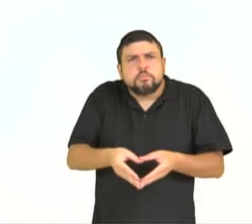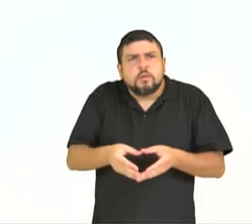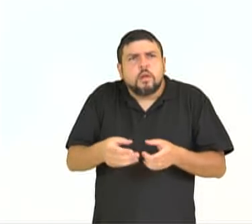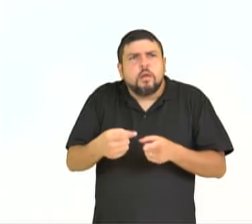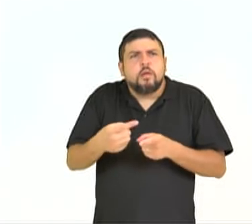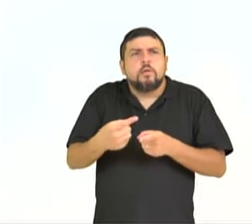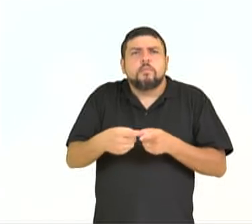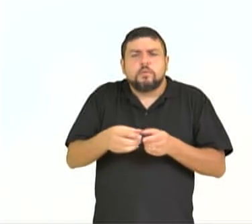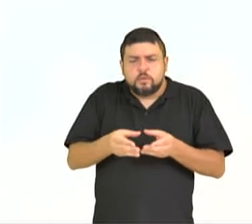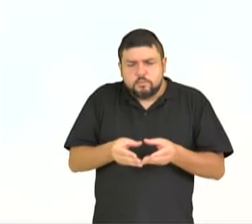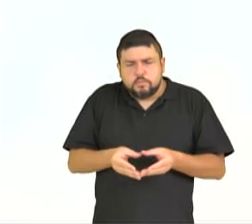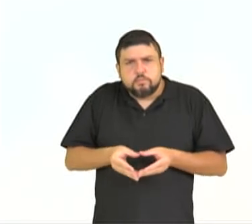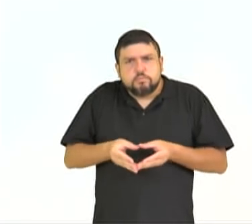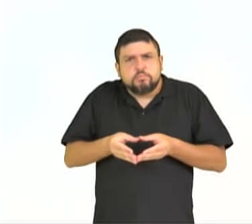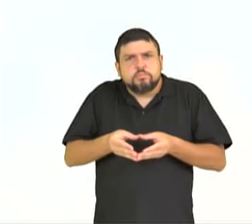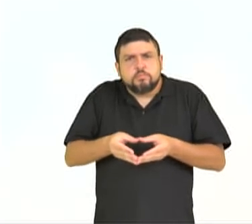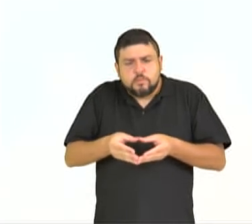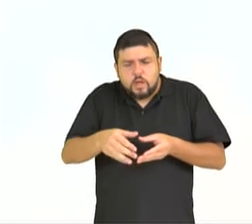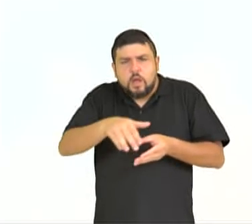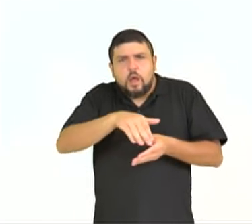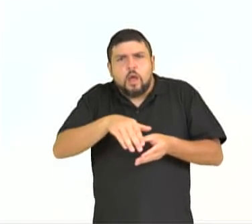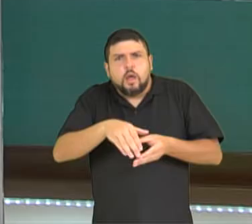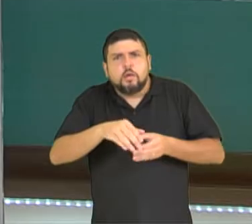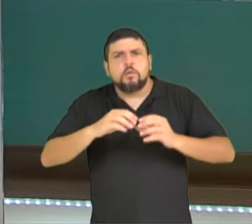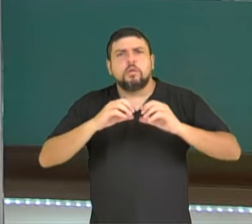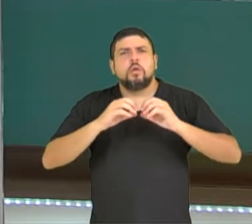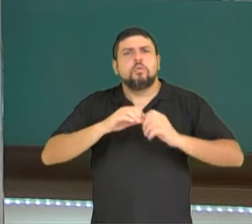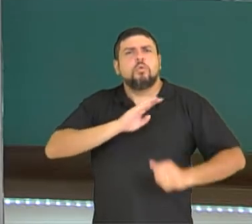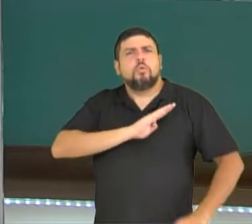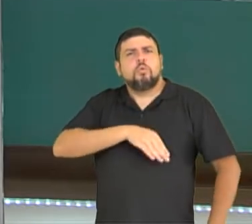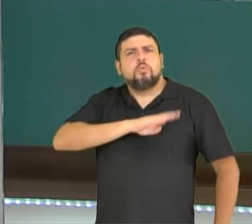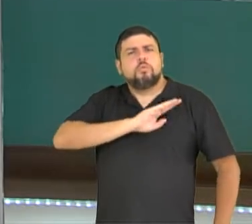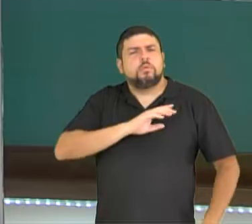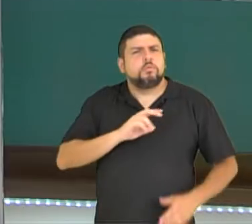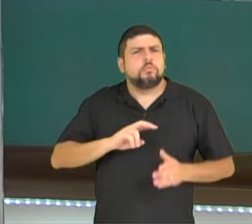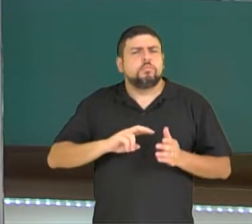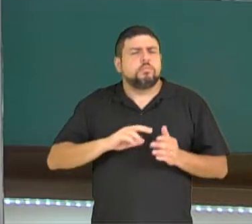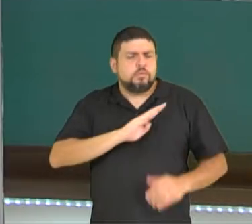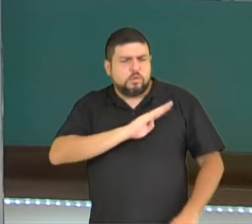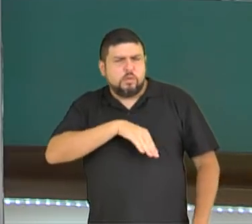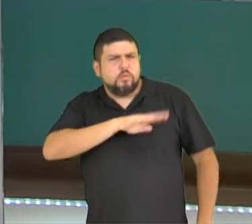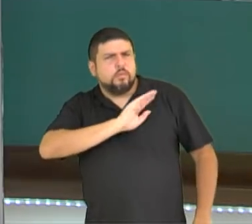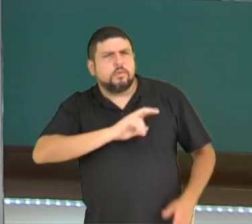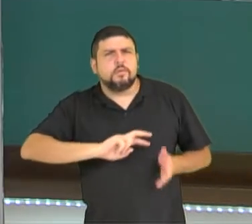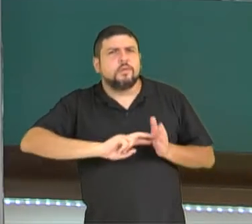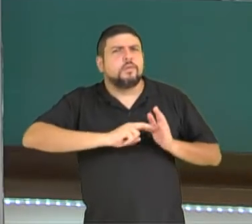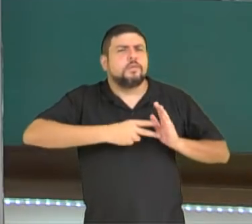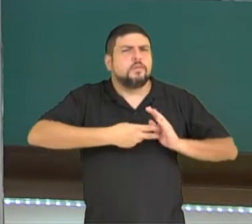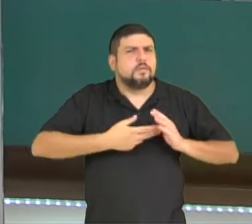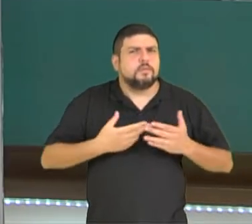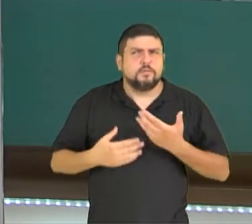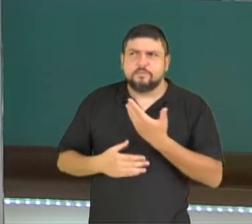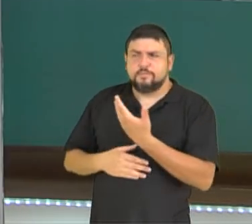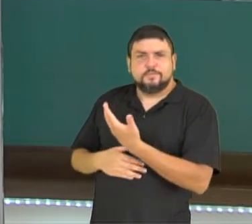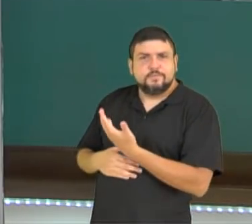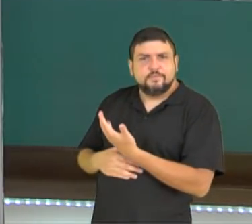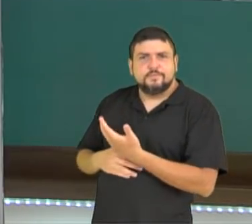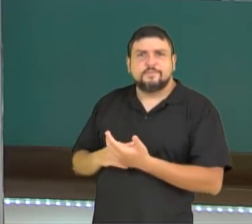nesse cartaz? Duas mãos segurando um coração. O que esse coração representa? O que essas mãos representam?